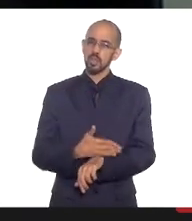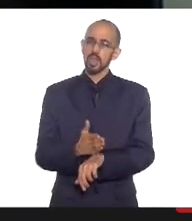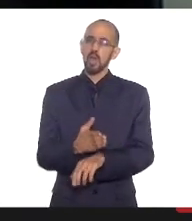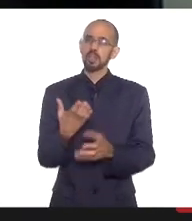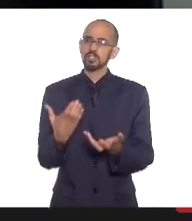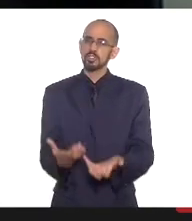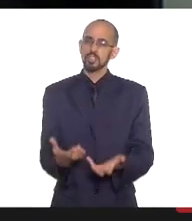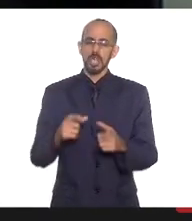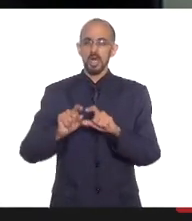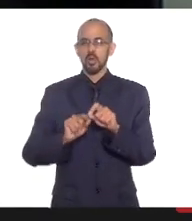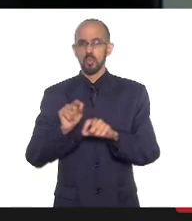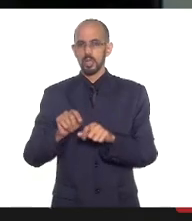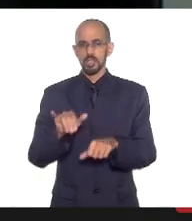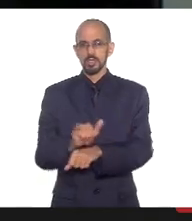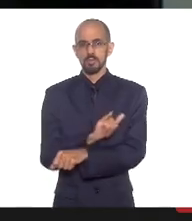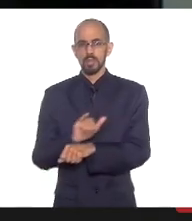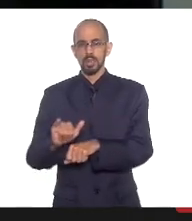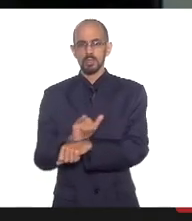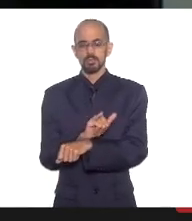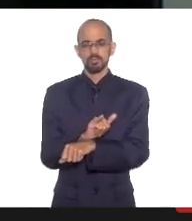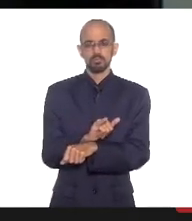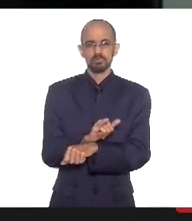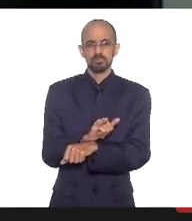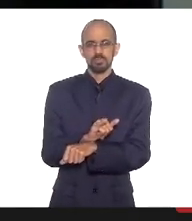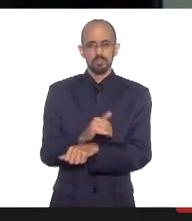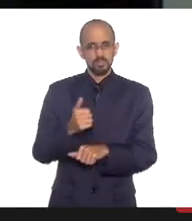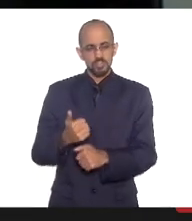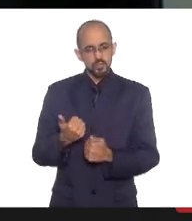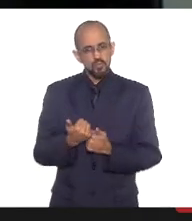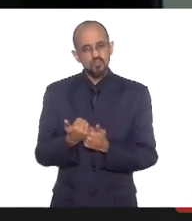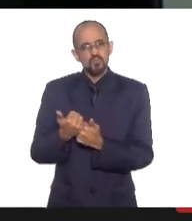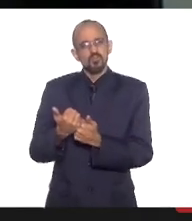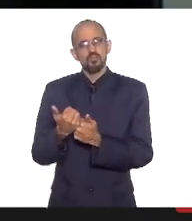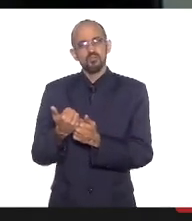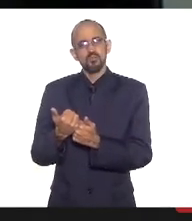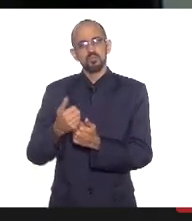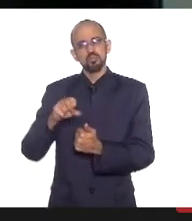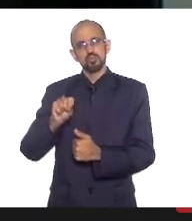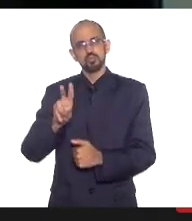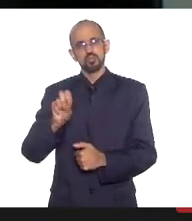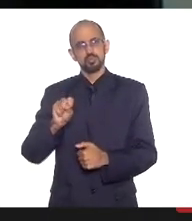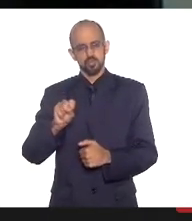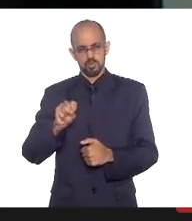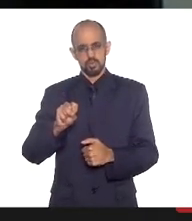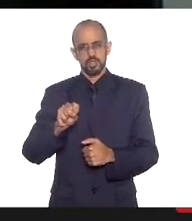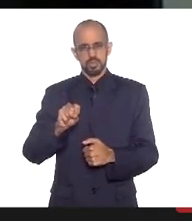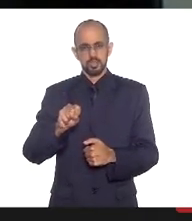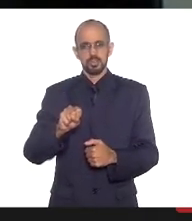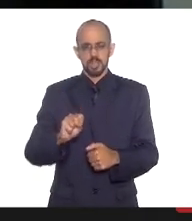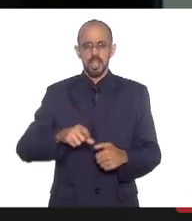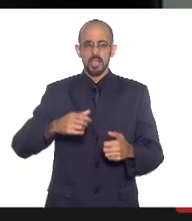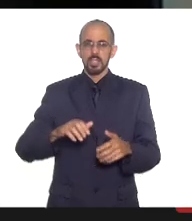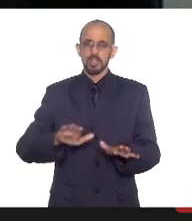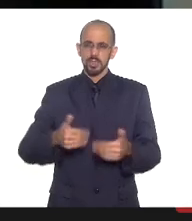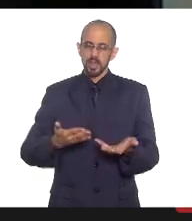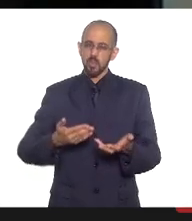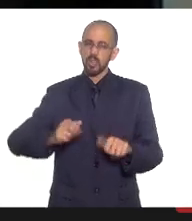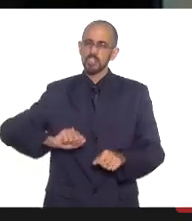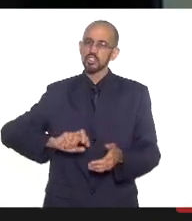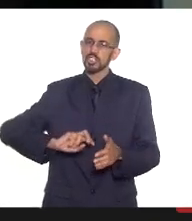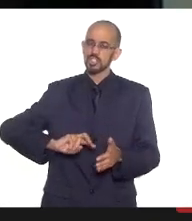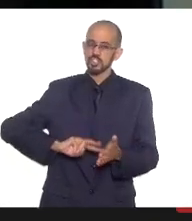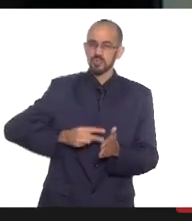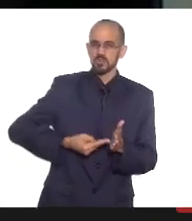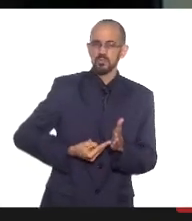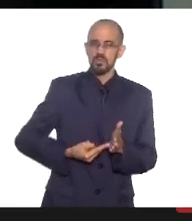e essa instrumento de fortalecimento do Sistema Único de Saúde então que a gente relovi hoje olhando para as dificuldades